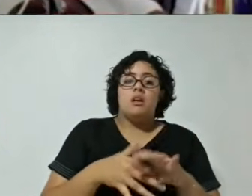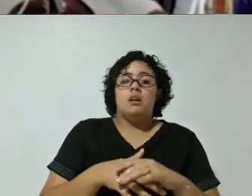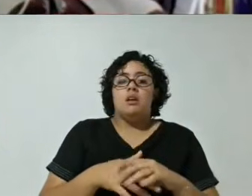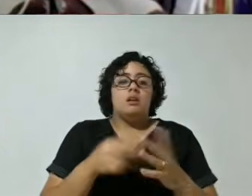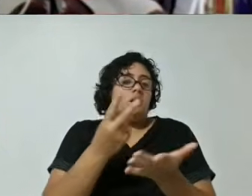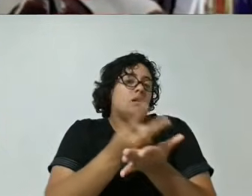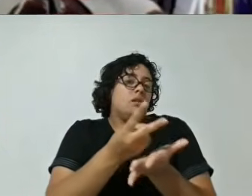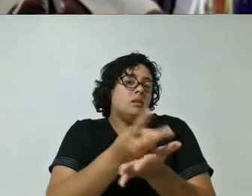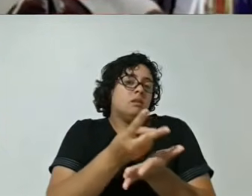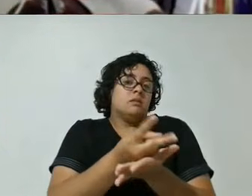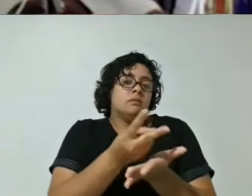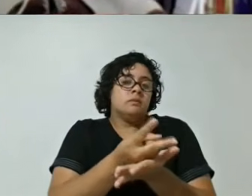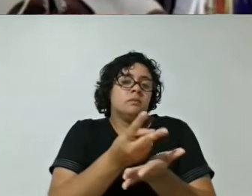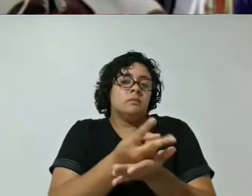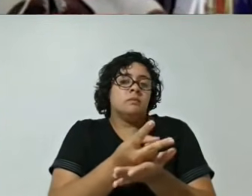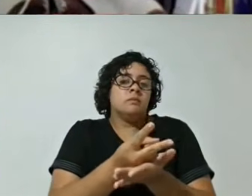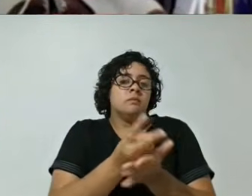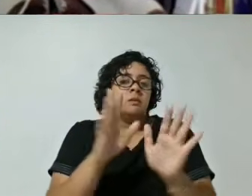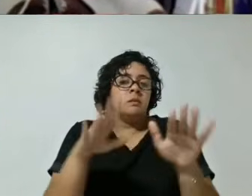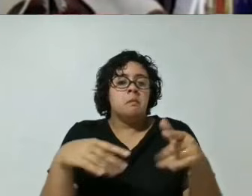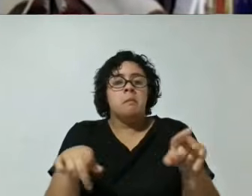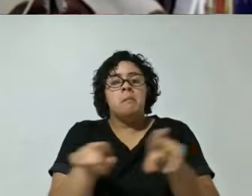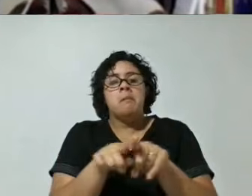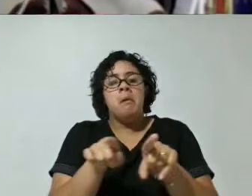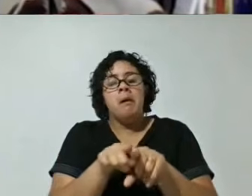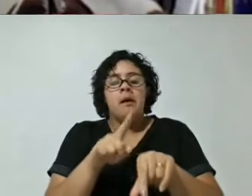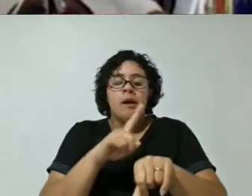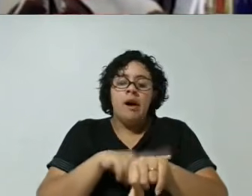permanentes, né? Quando também as temporárias.